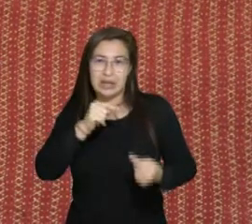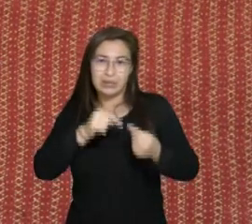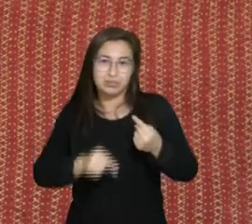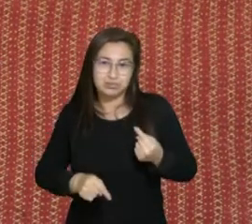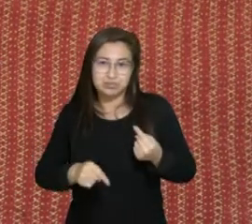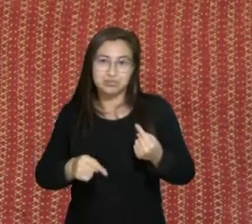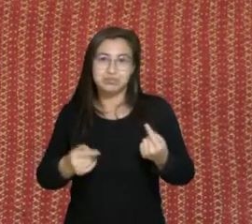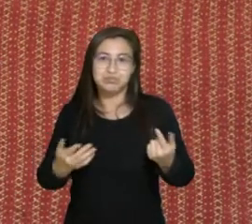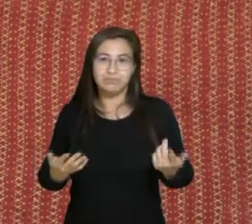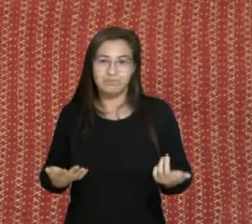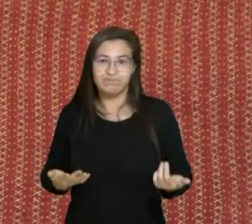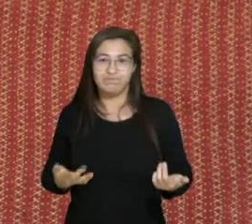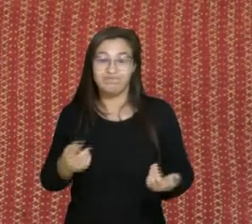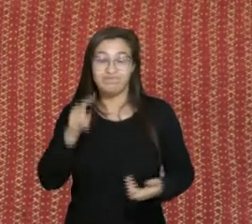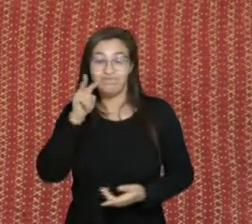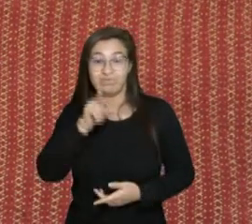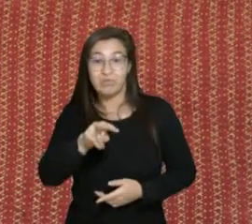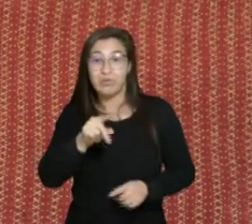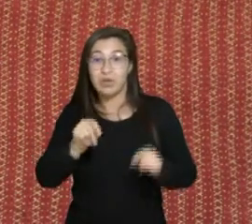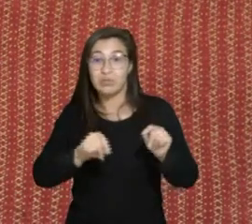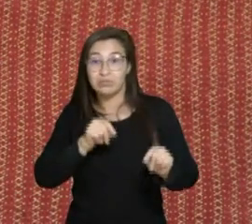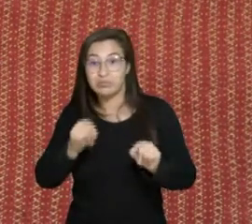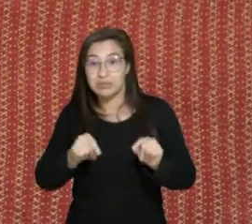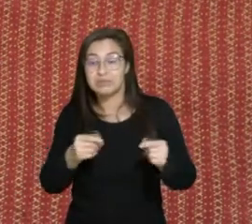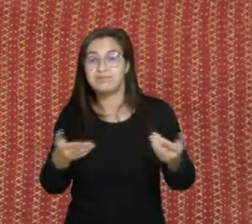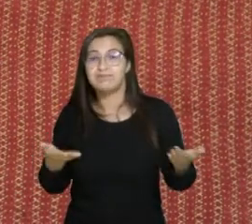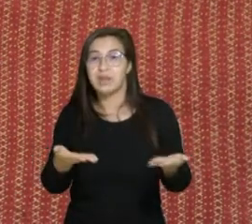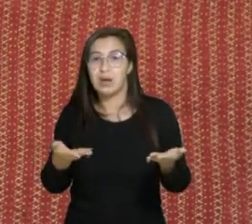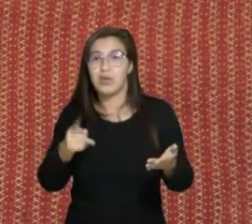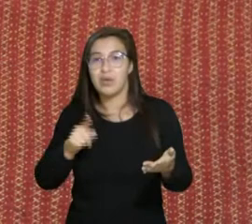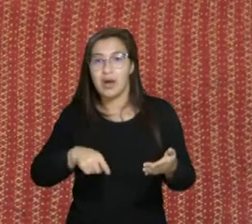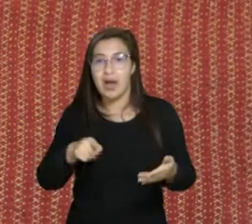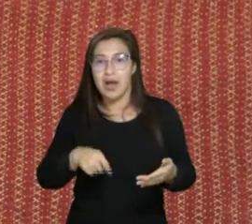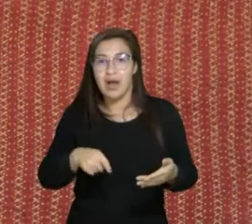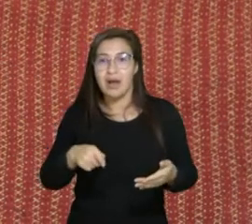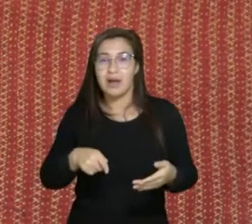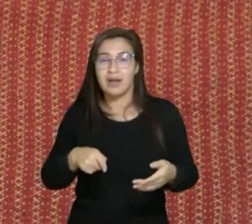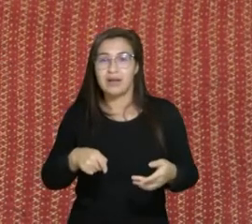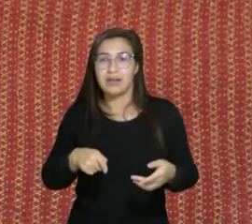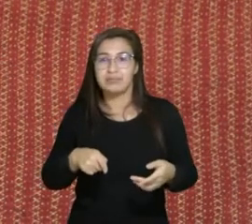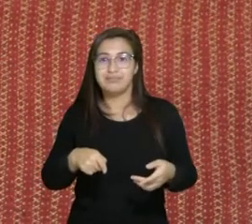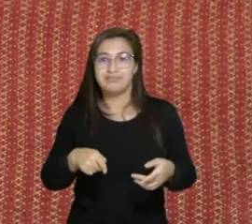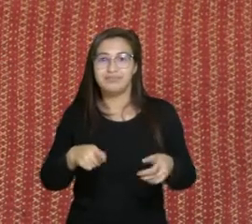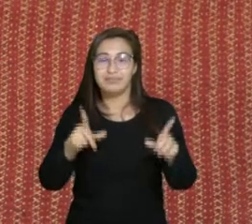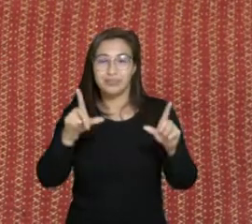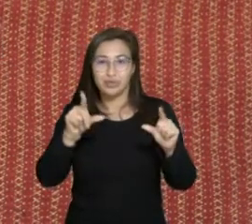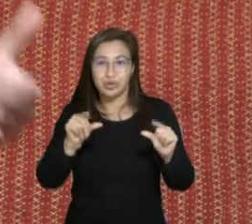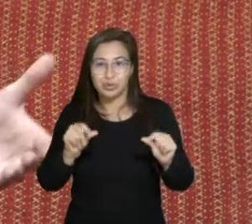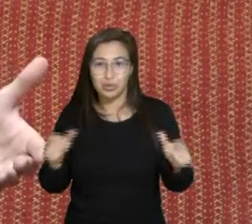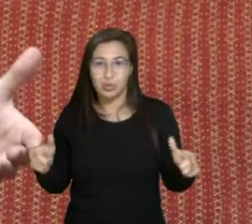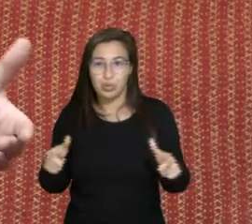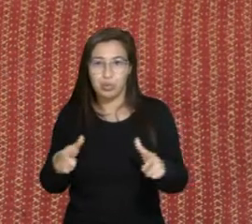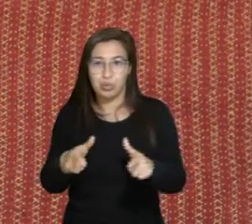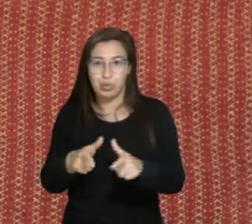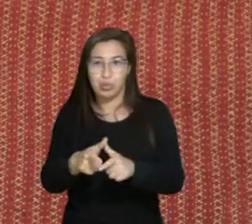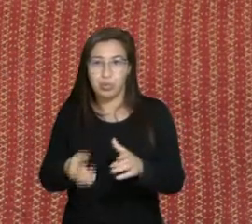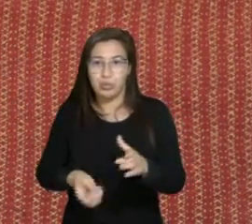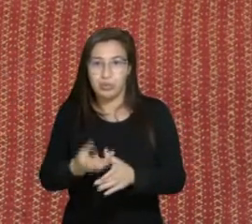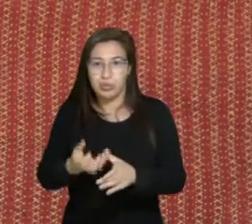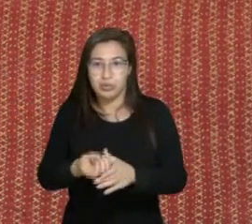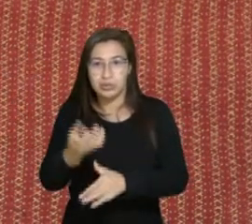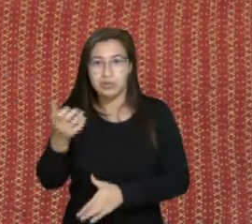ser habitual o que nós podemos está fazendo é causando um desabastecimento que leva a elevação dos preços